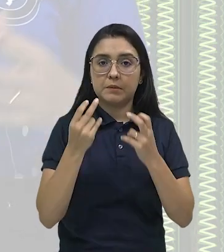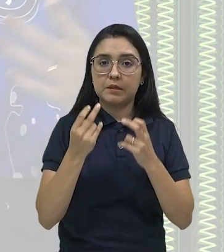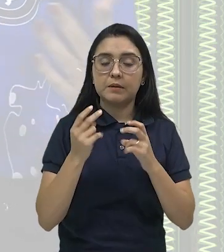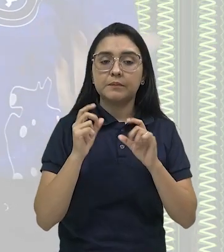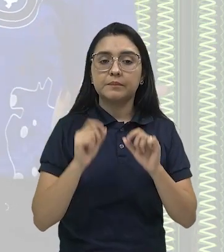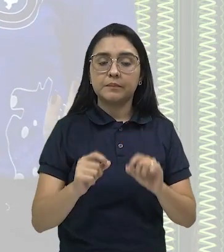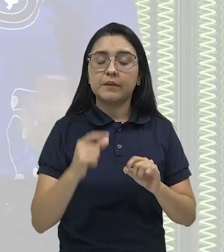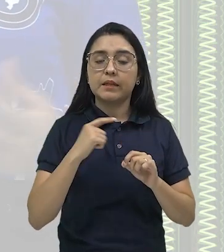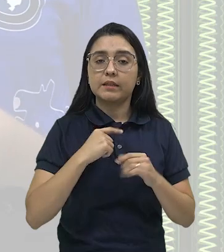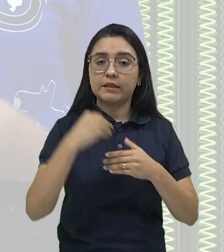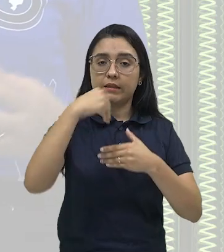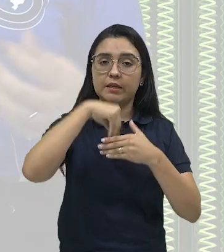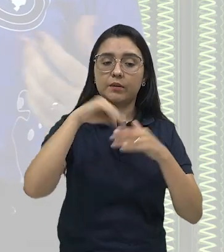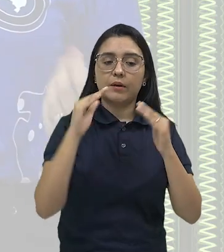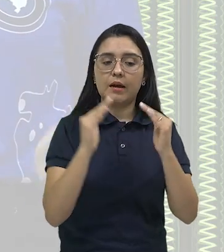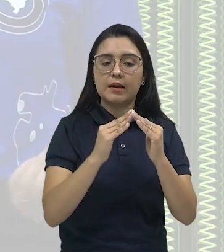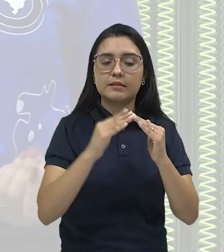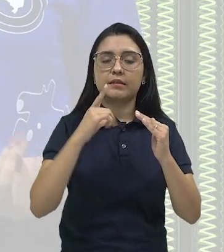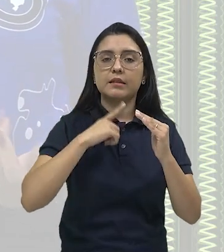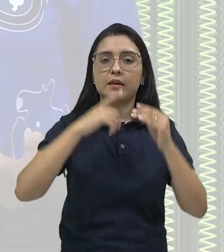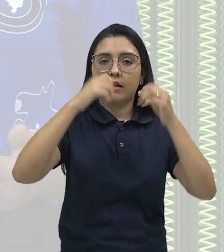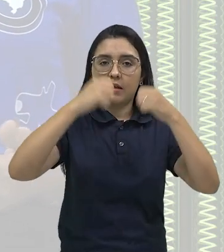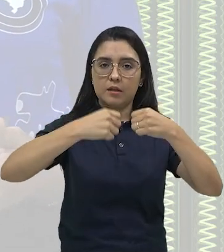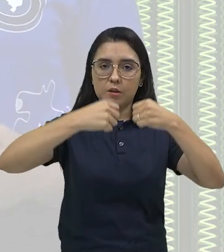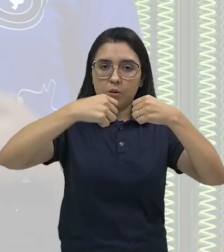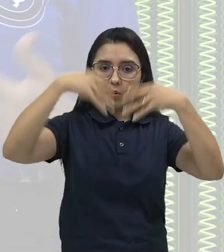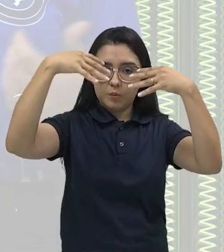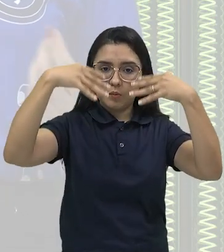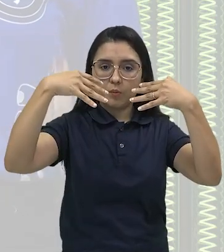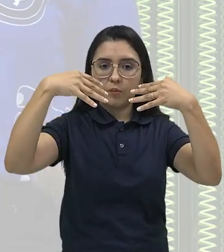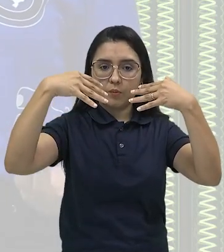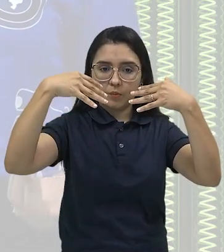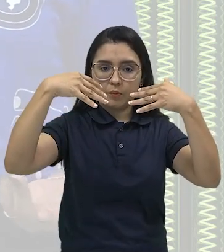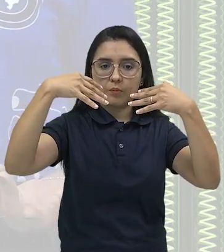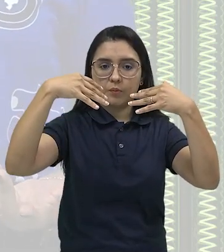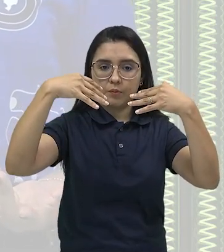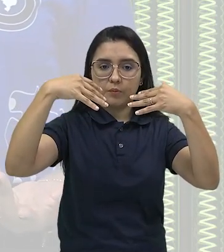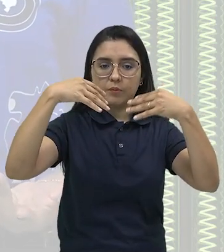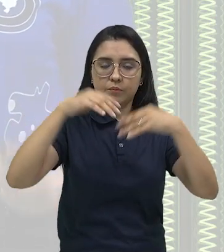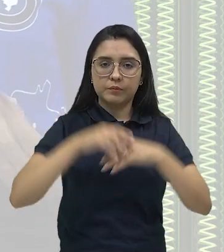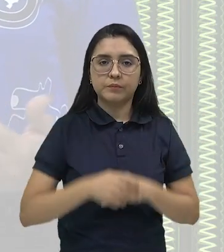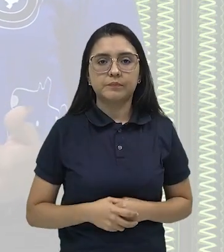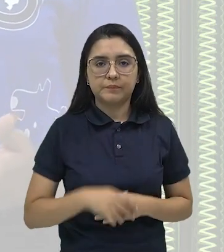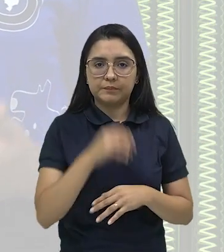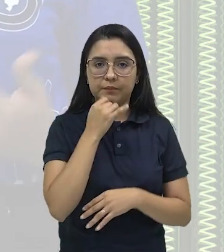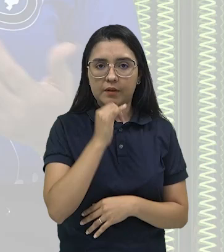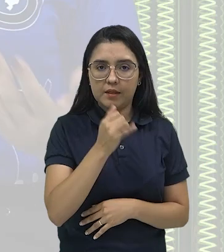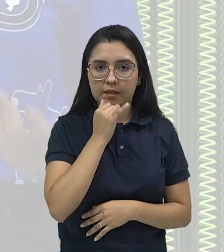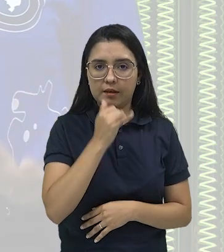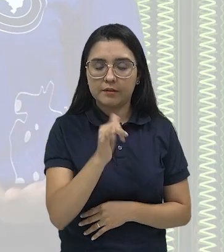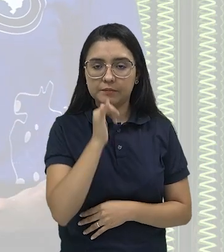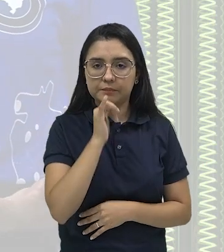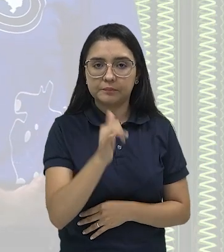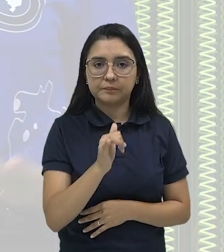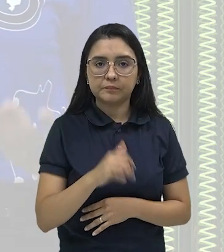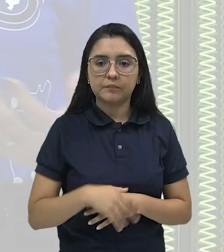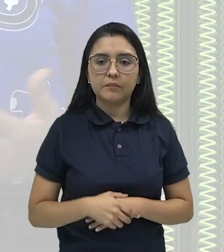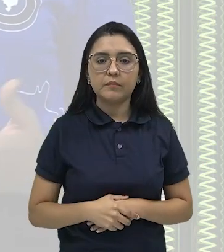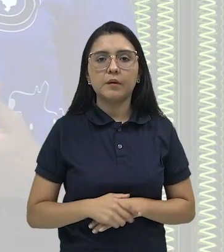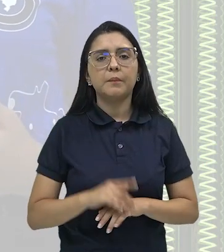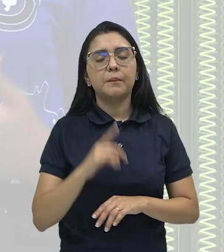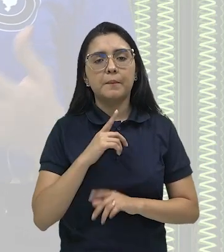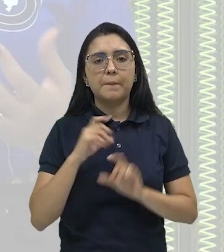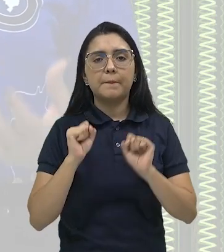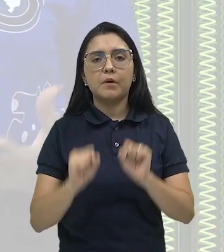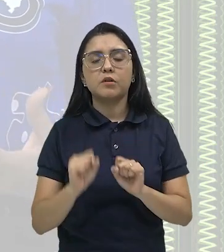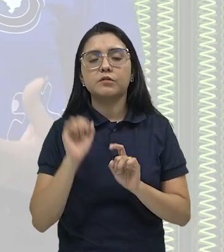uma iluminação, geralmente essa iluminação é através das lâmpadas elétricas, e isso pode sim